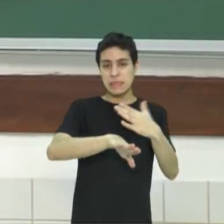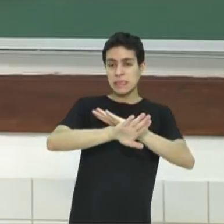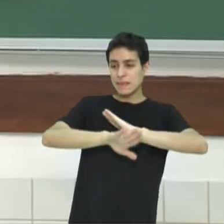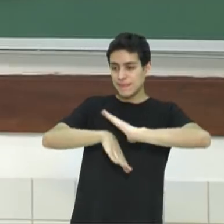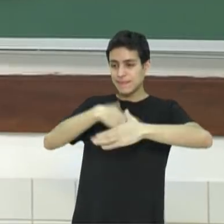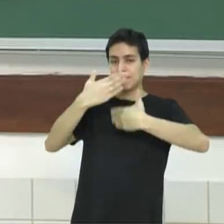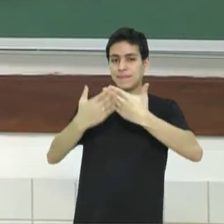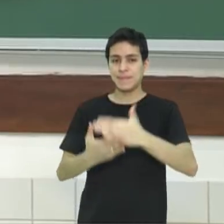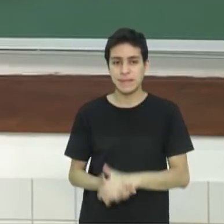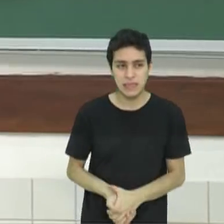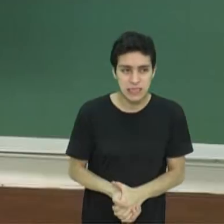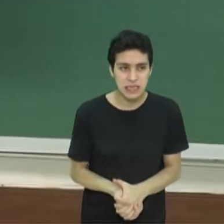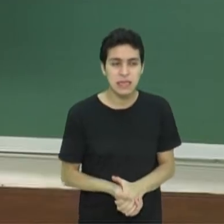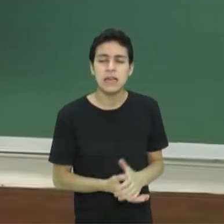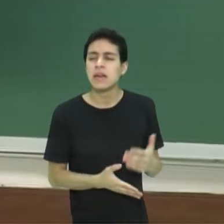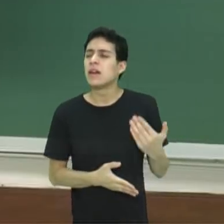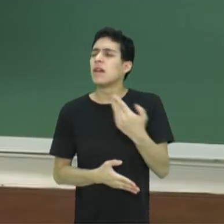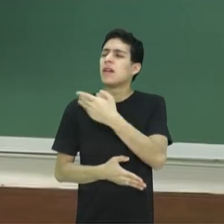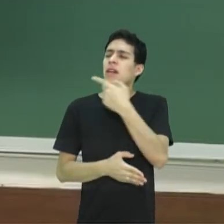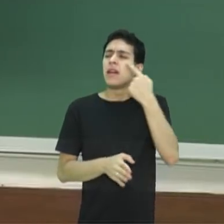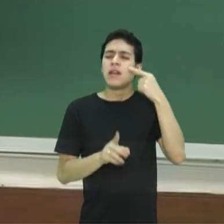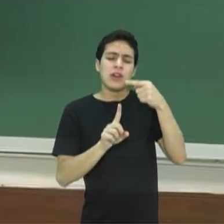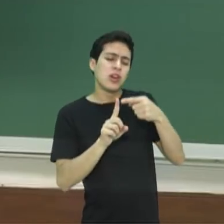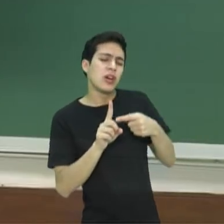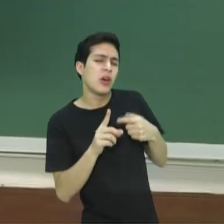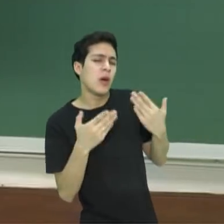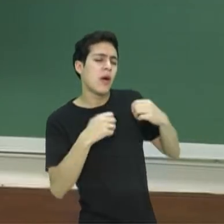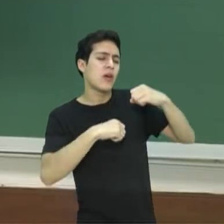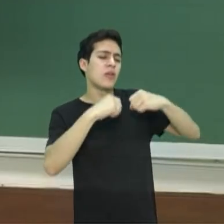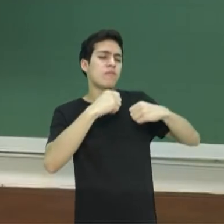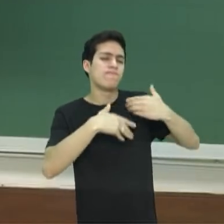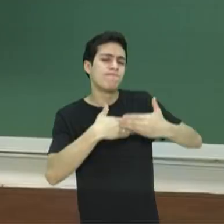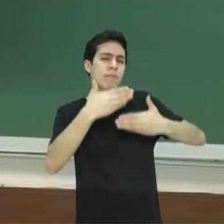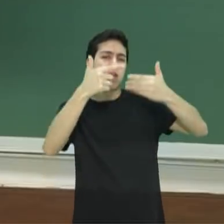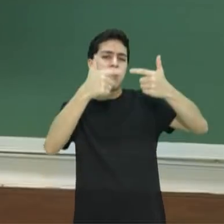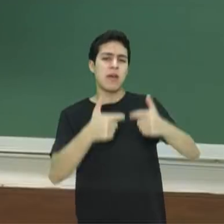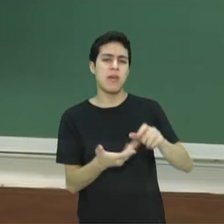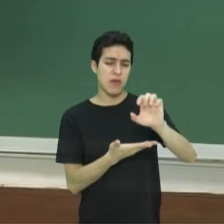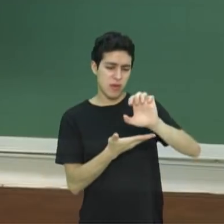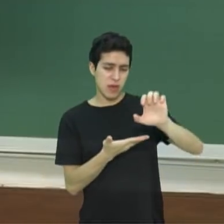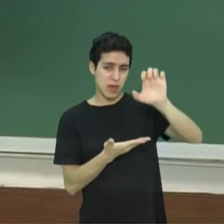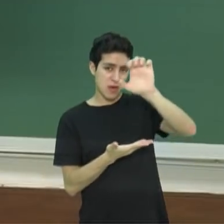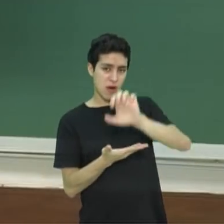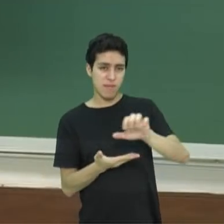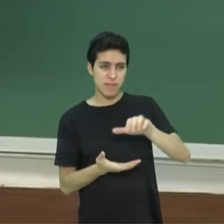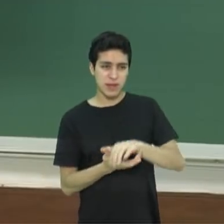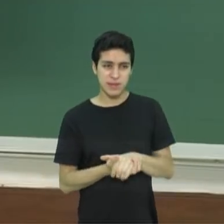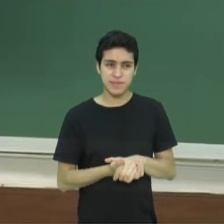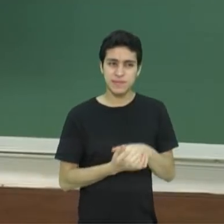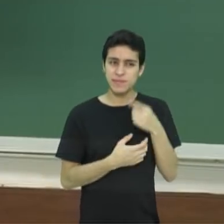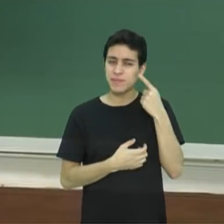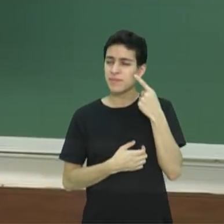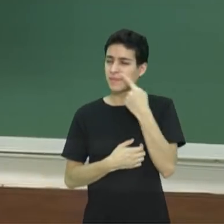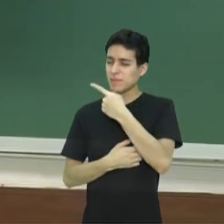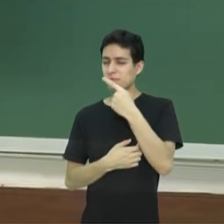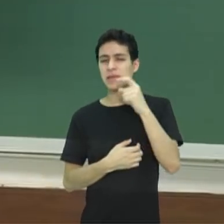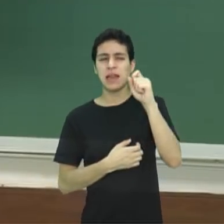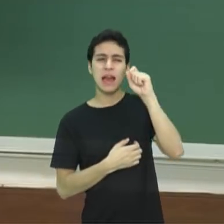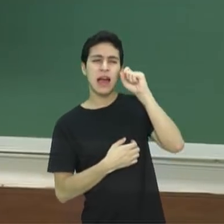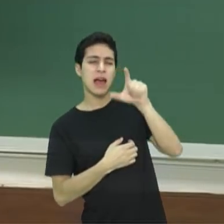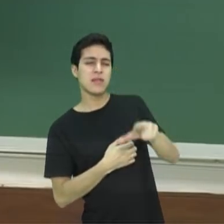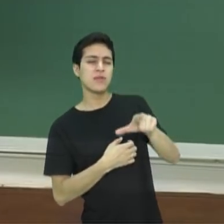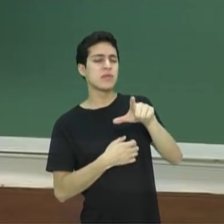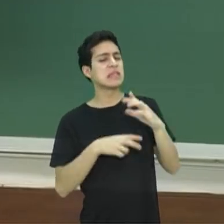Aqui os tipos de indústria, né, que são desenvolvidas na Europa, que eu já falei, vão perceber aqui, ó, em azul aqui eu